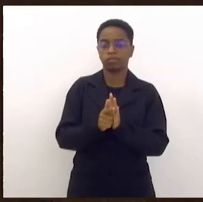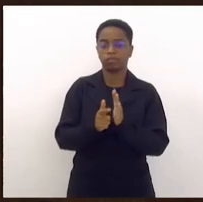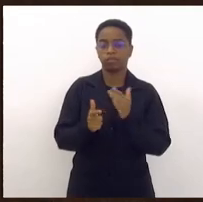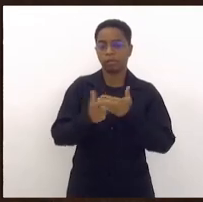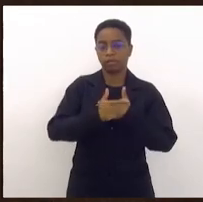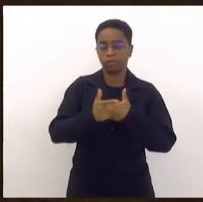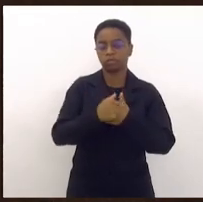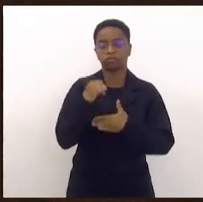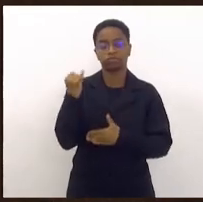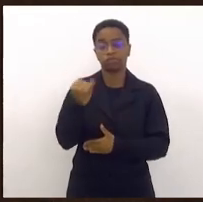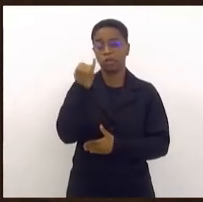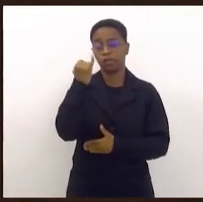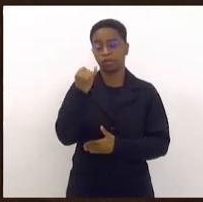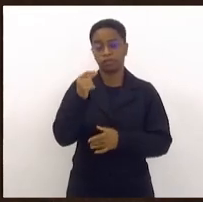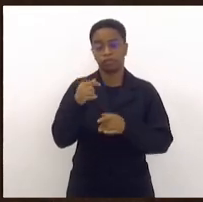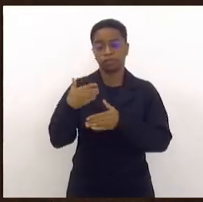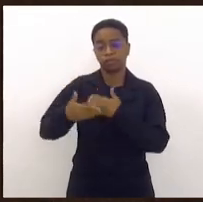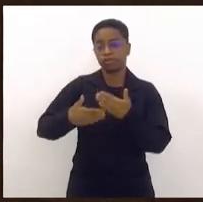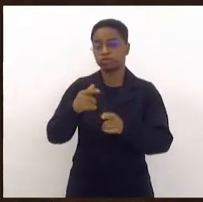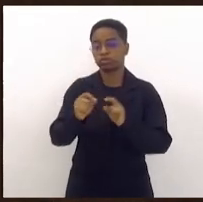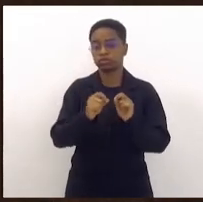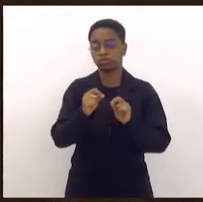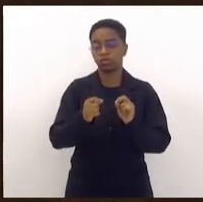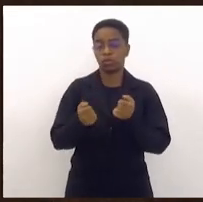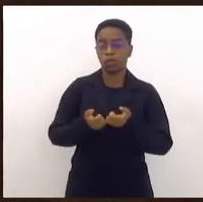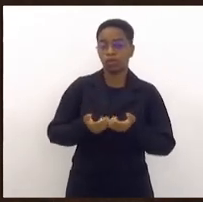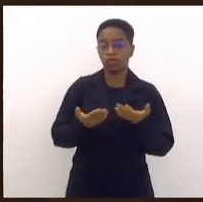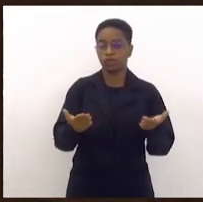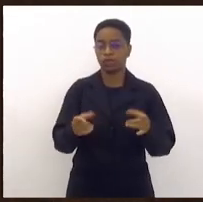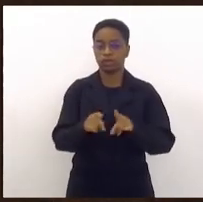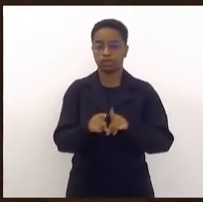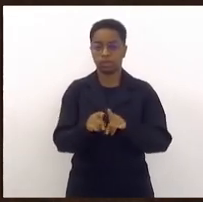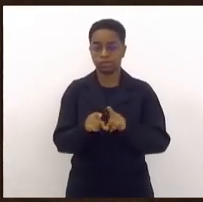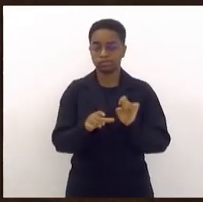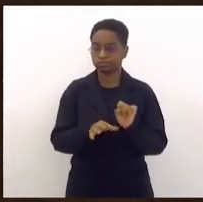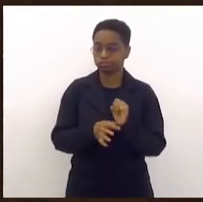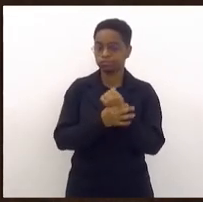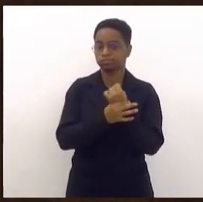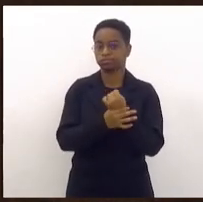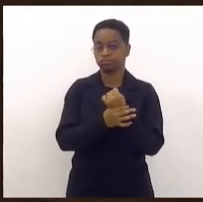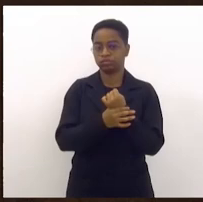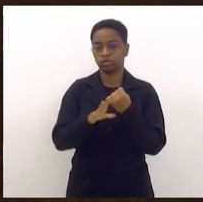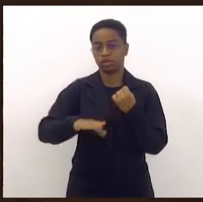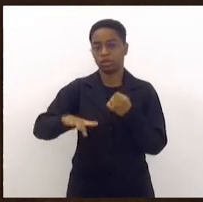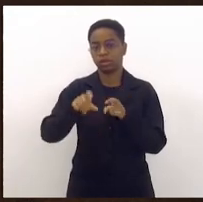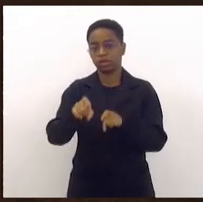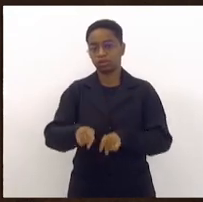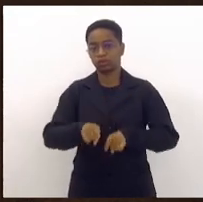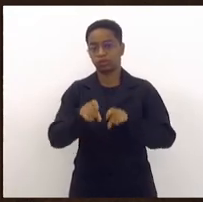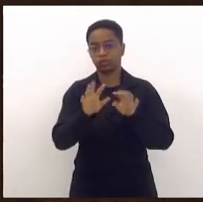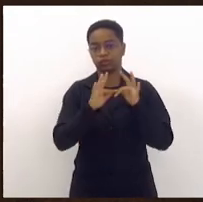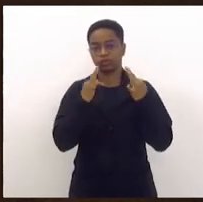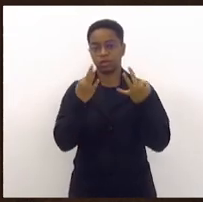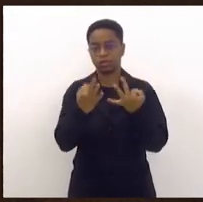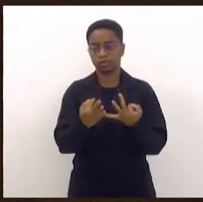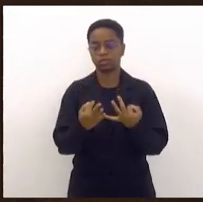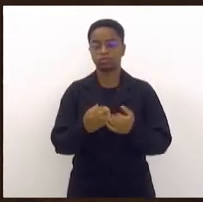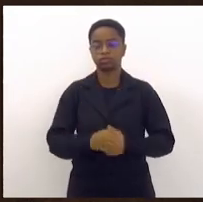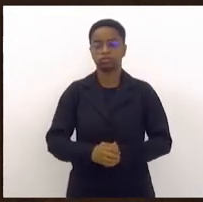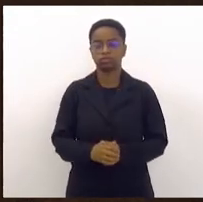nesse processo, que é de oferecer também garantias para a agricultura familiar